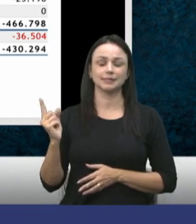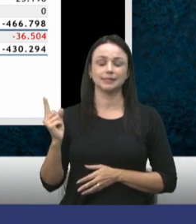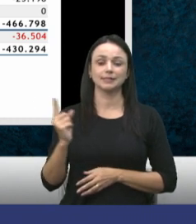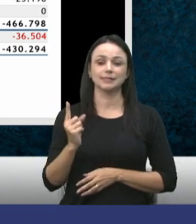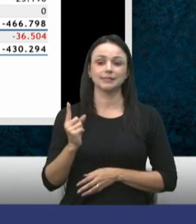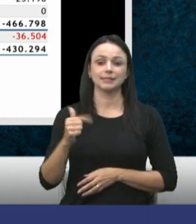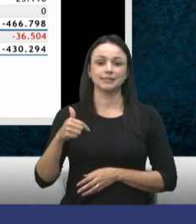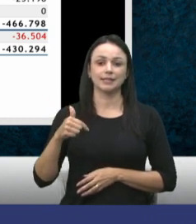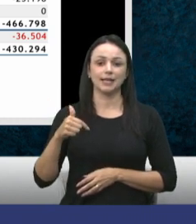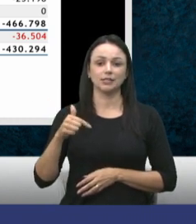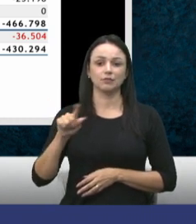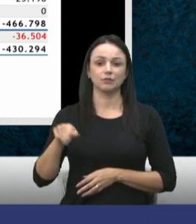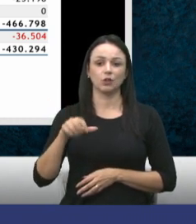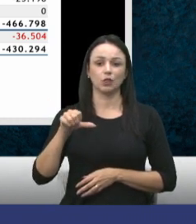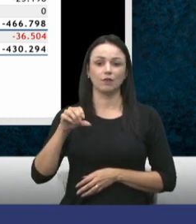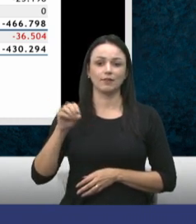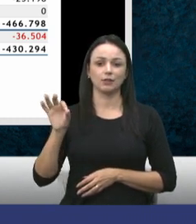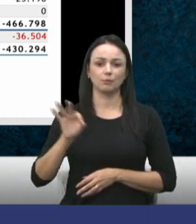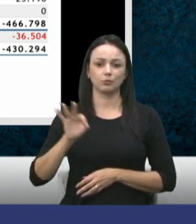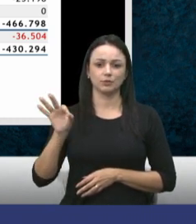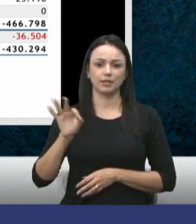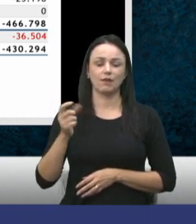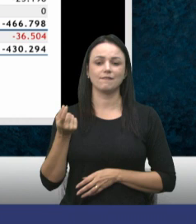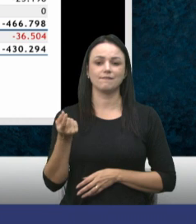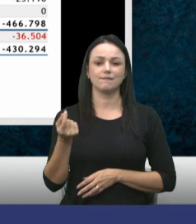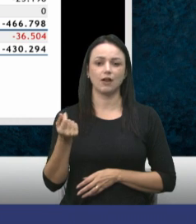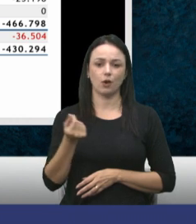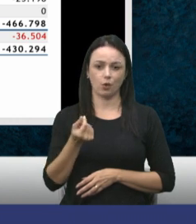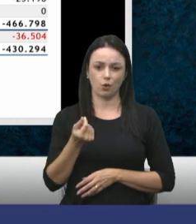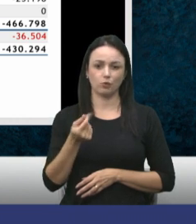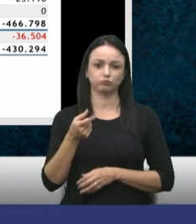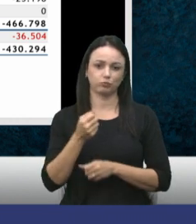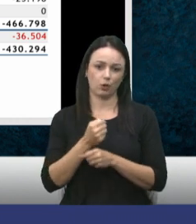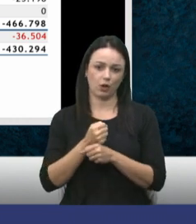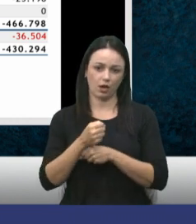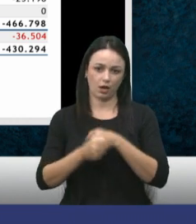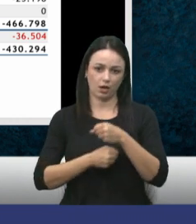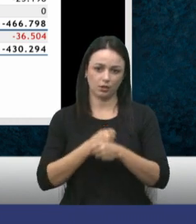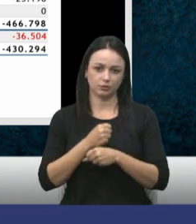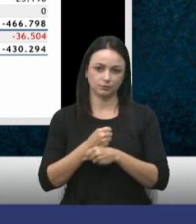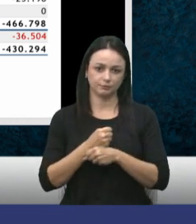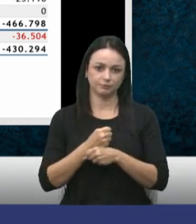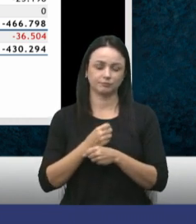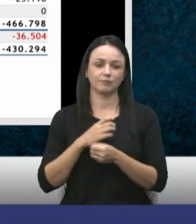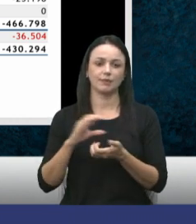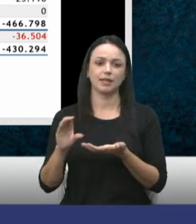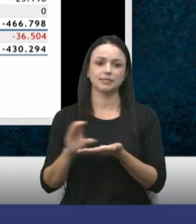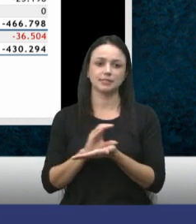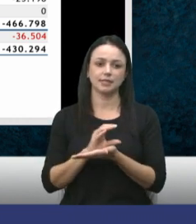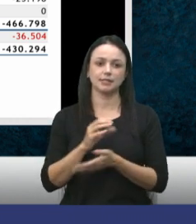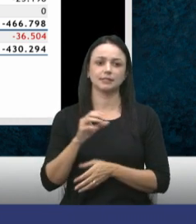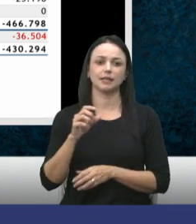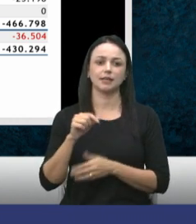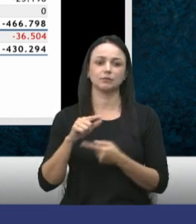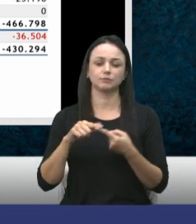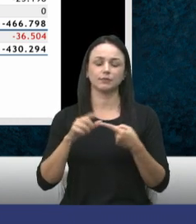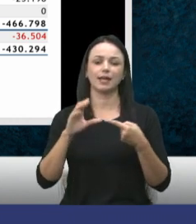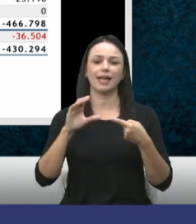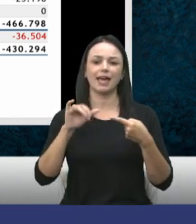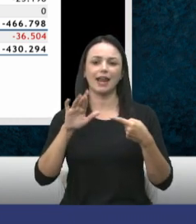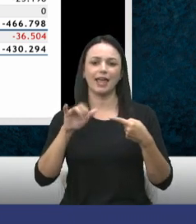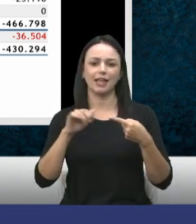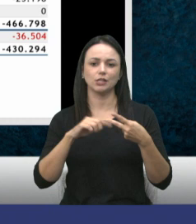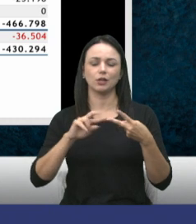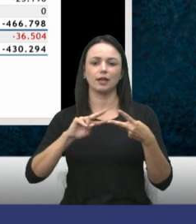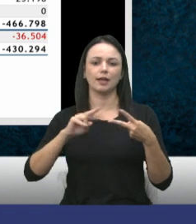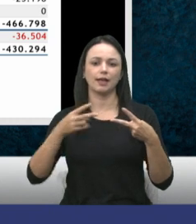17,90% do valor previsto para o ano. A composição das receitas de capital são as operações de crédito, transferências